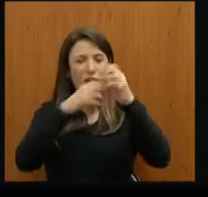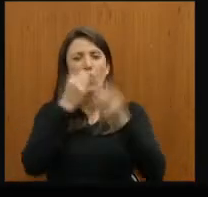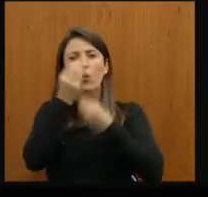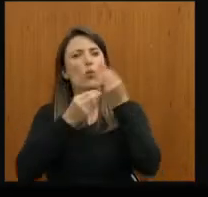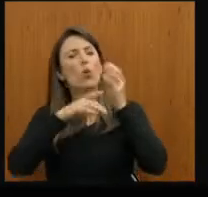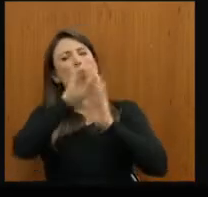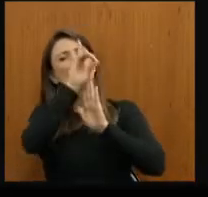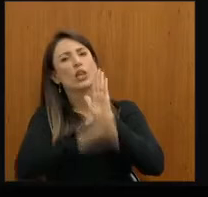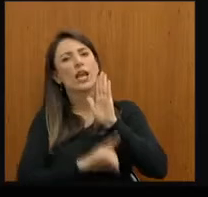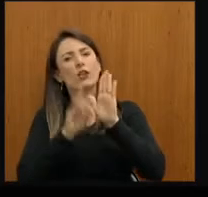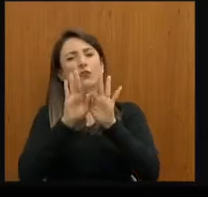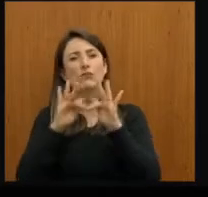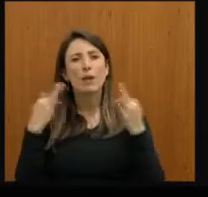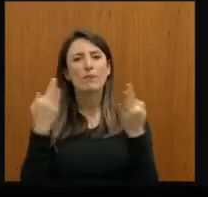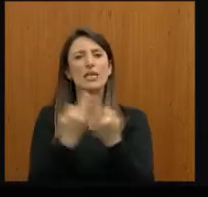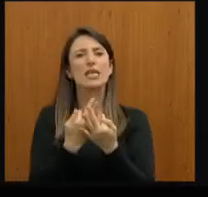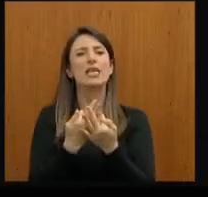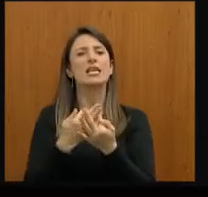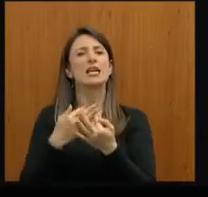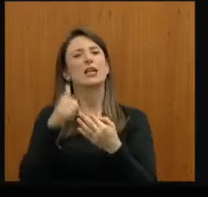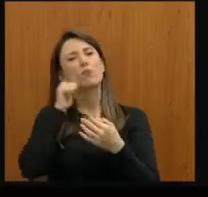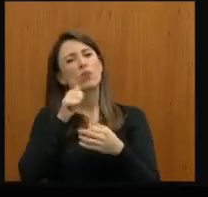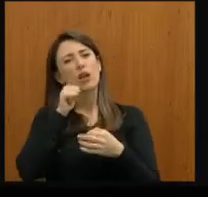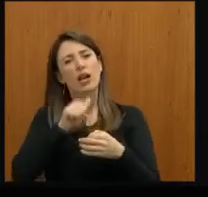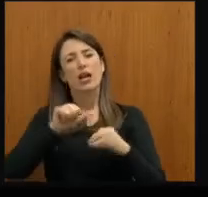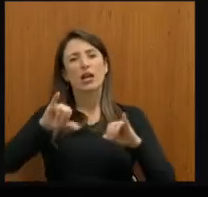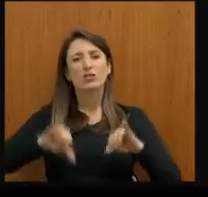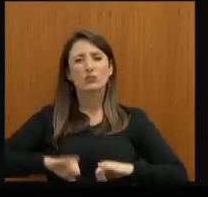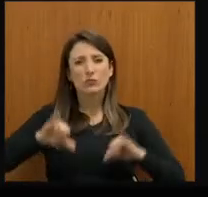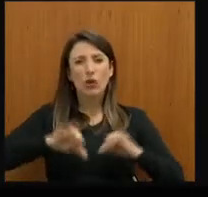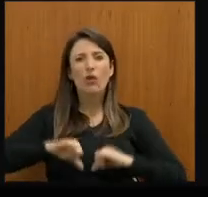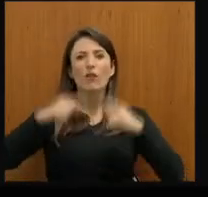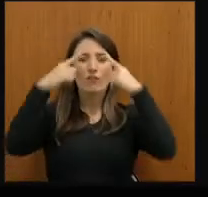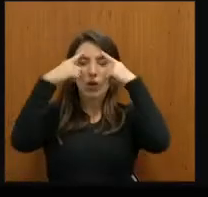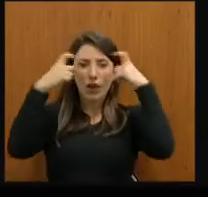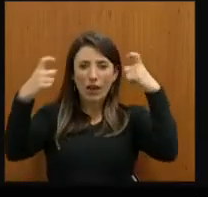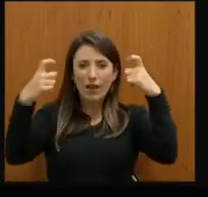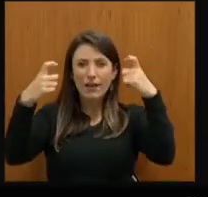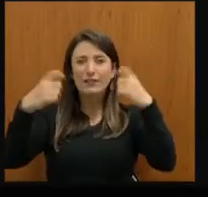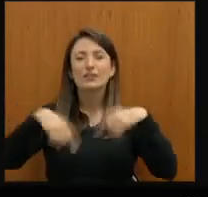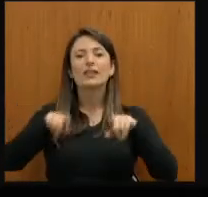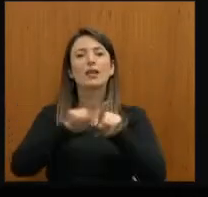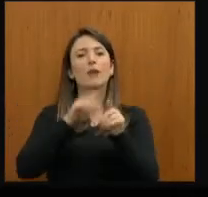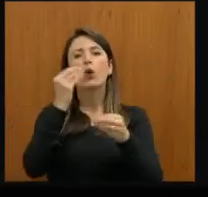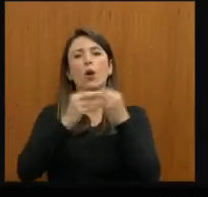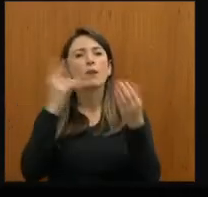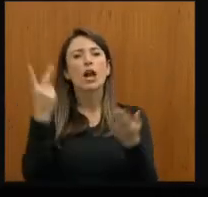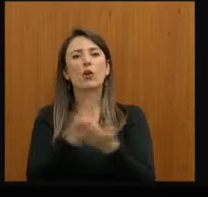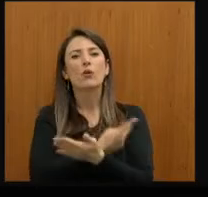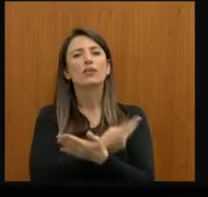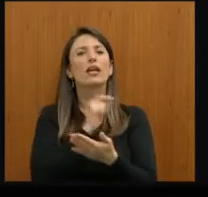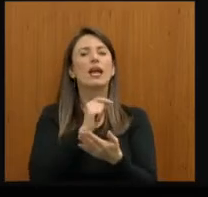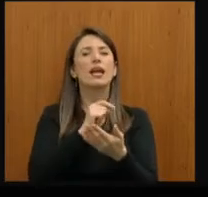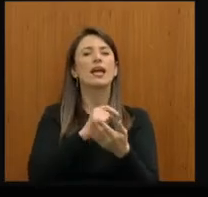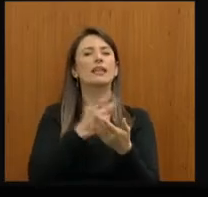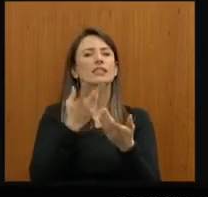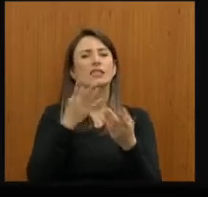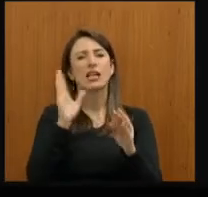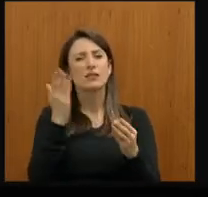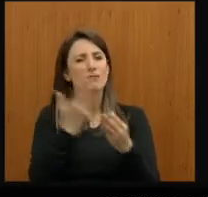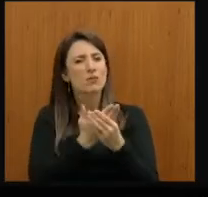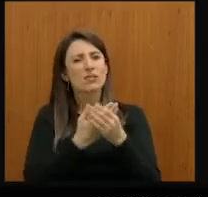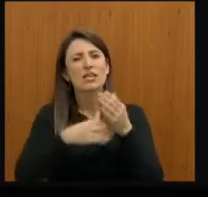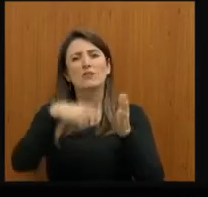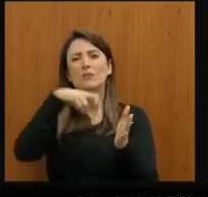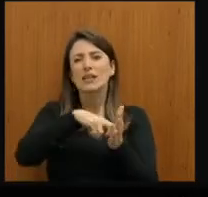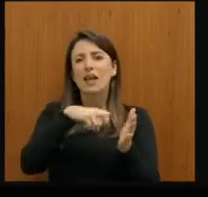ao direito de família da Mulher em situação de violência a Como se dá a essa percepção penal dos crimes de violência doméstica